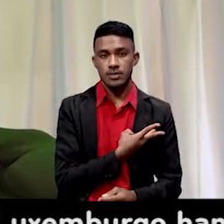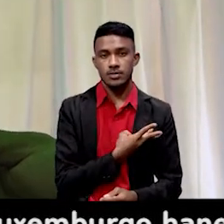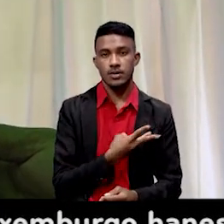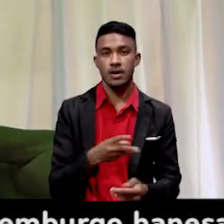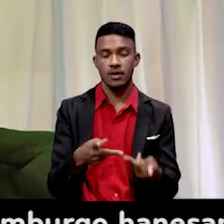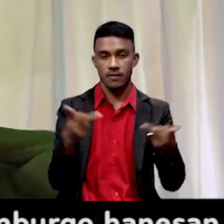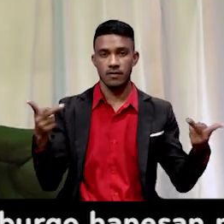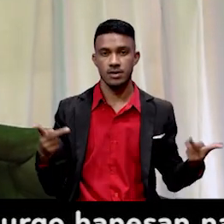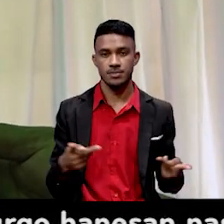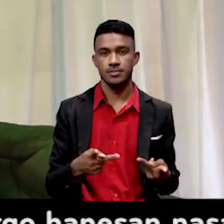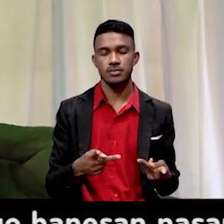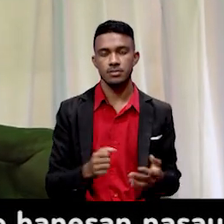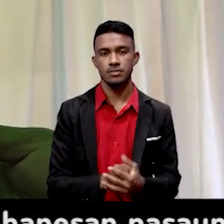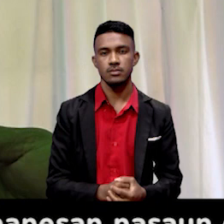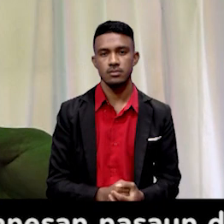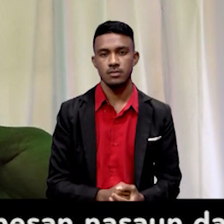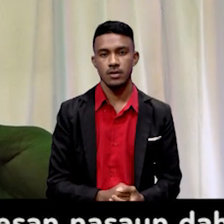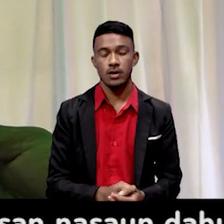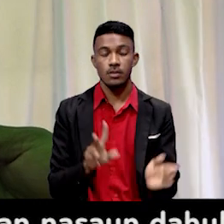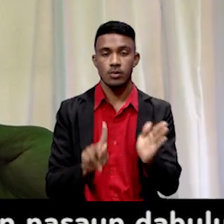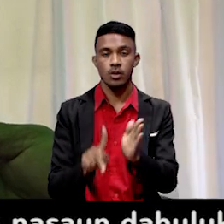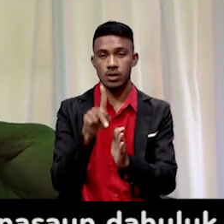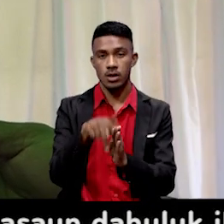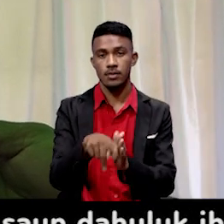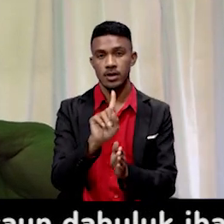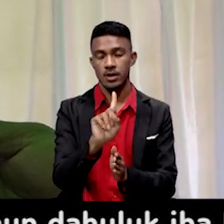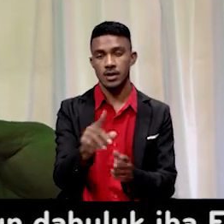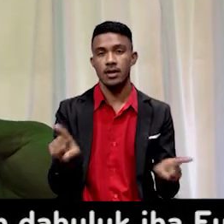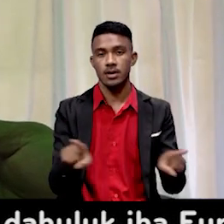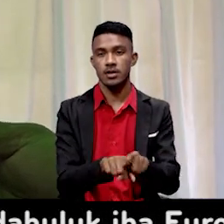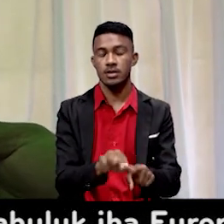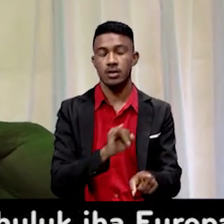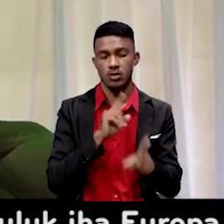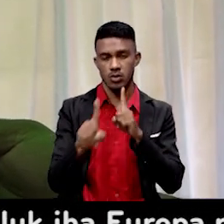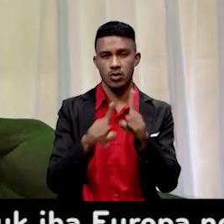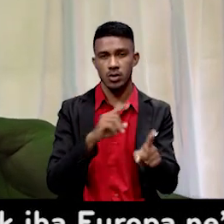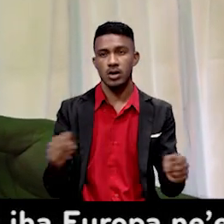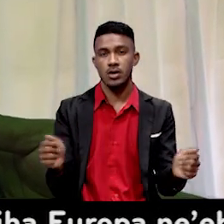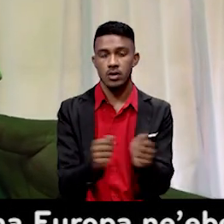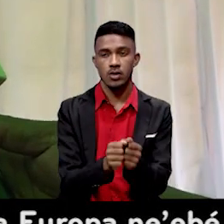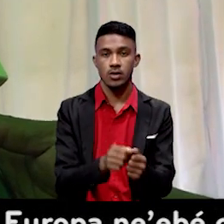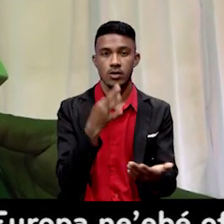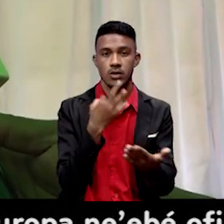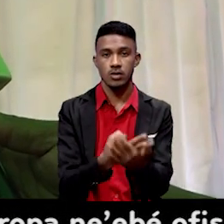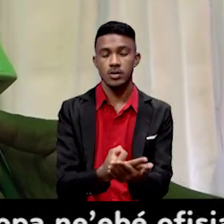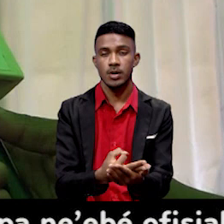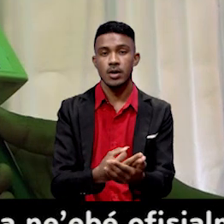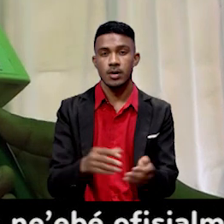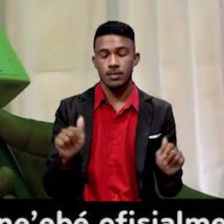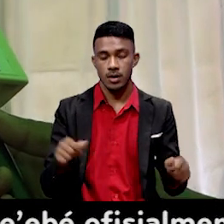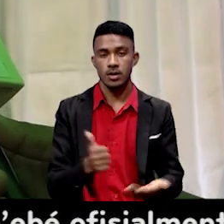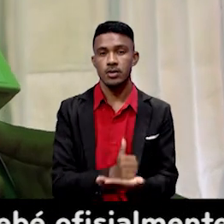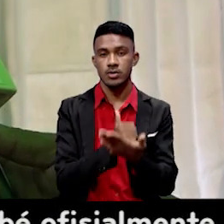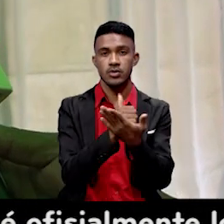ambiente. E o programa é promove a modalidade de mão de obra para nós